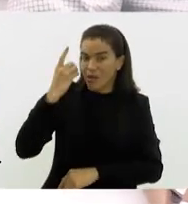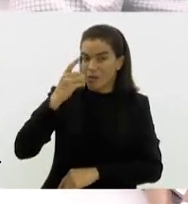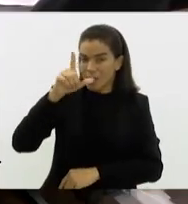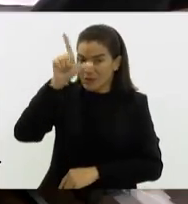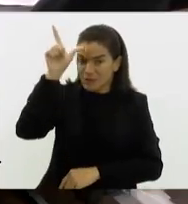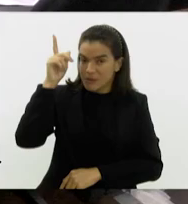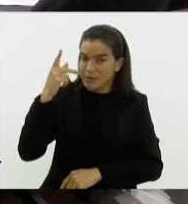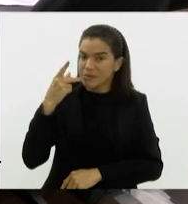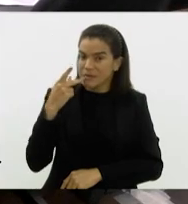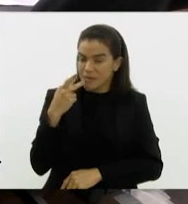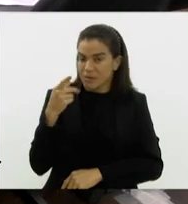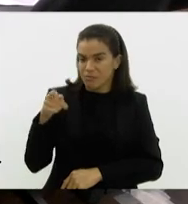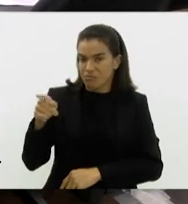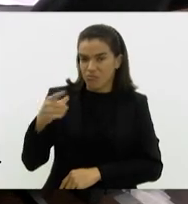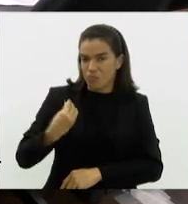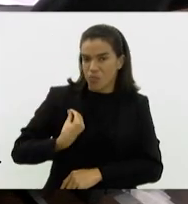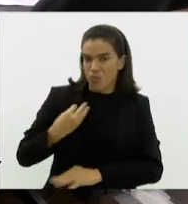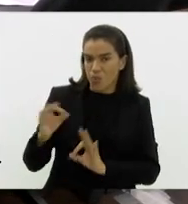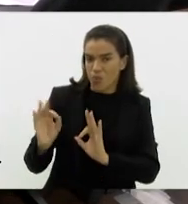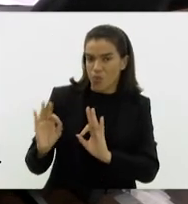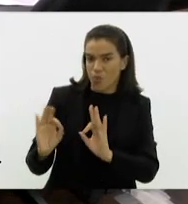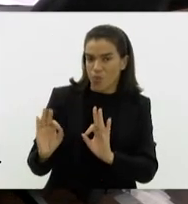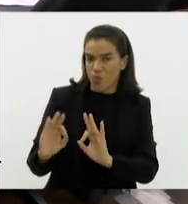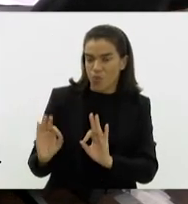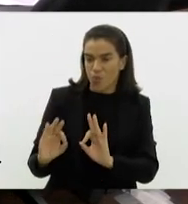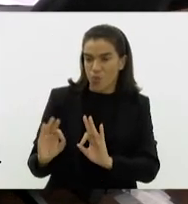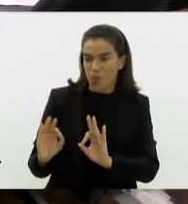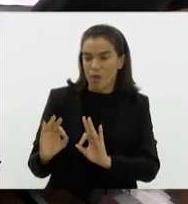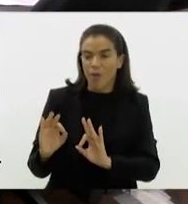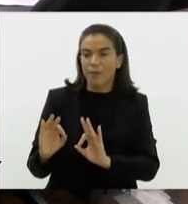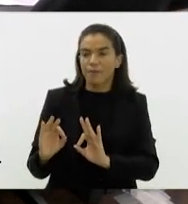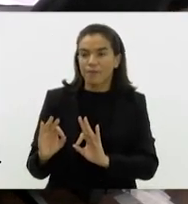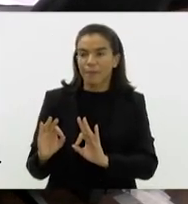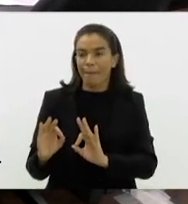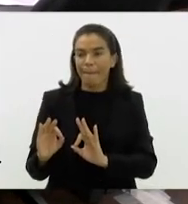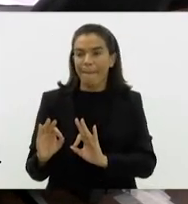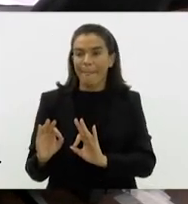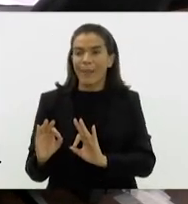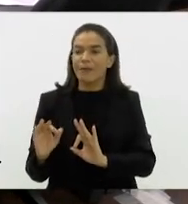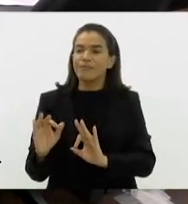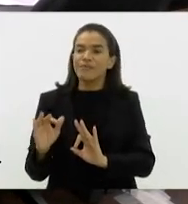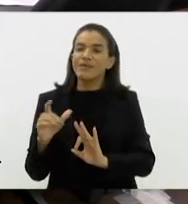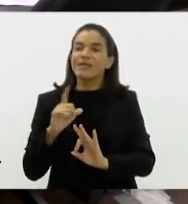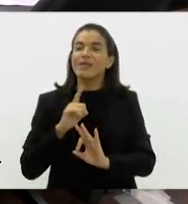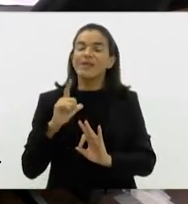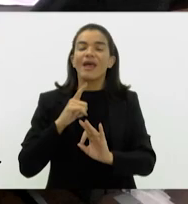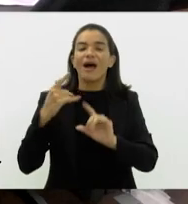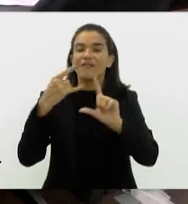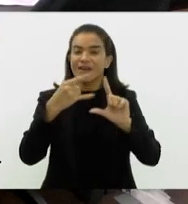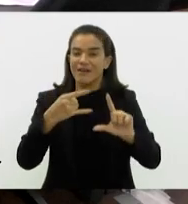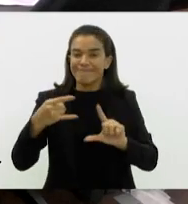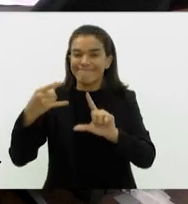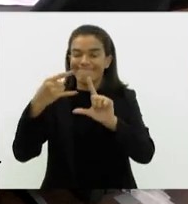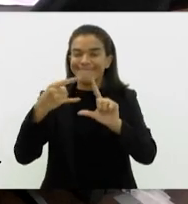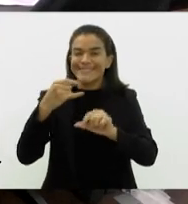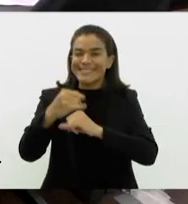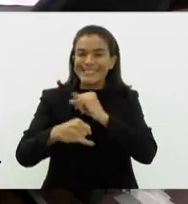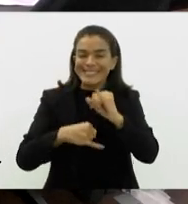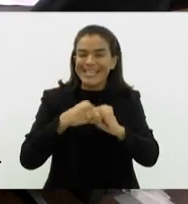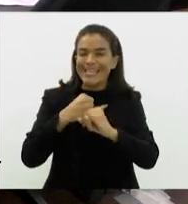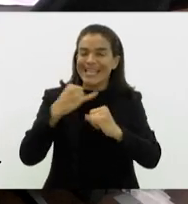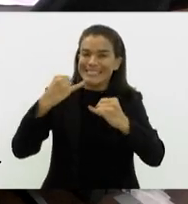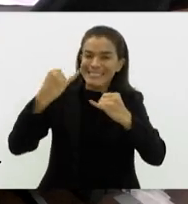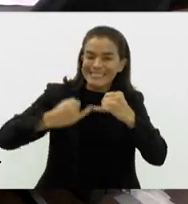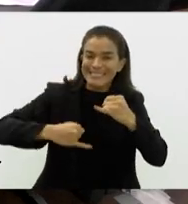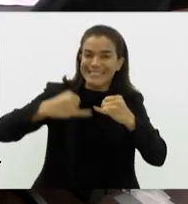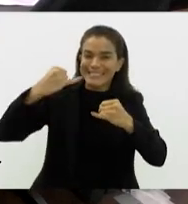Vossa Excelência não estava naquele momento. Com dificuldade ali no plenário. Estava online com dificuldade. Aqui dificuldade, cara. O negócio caía, voltava, bem, não